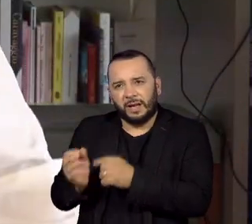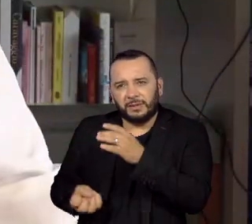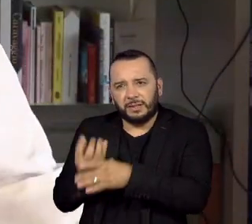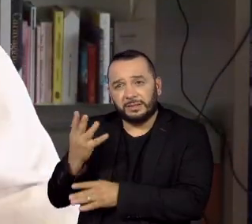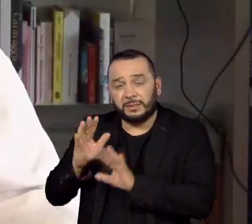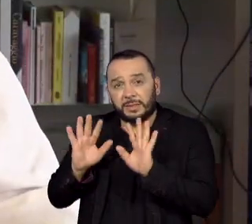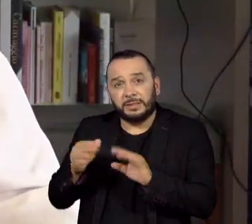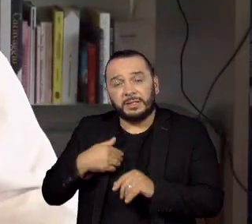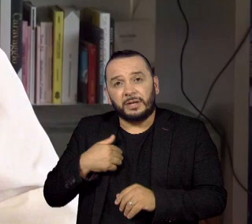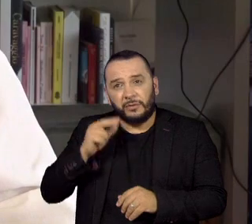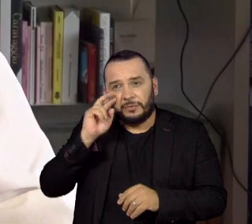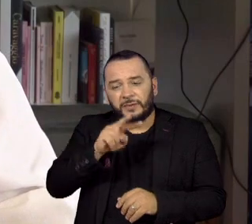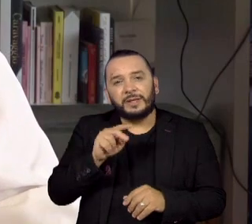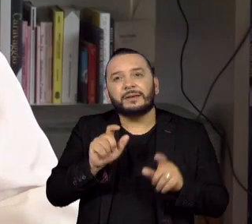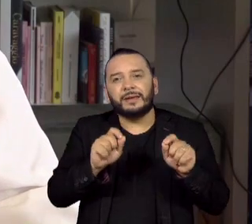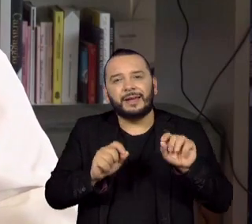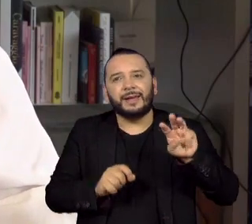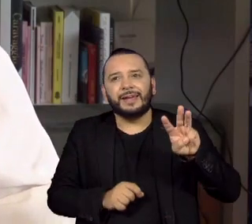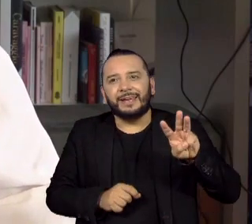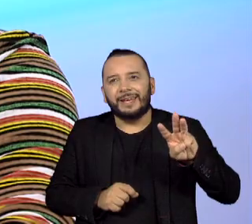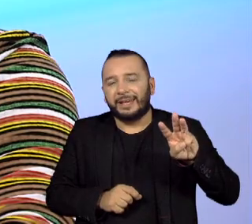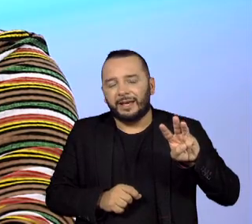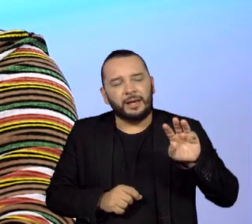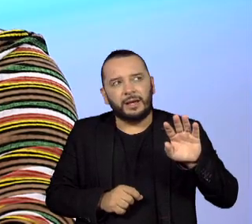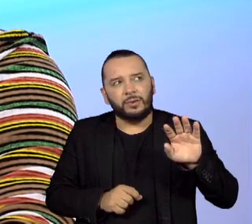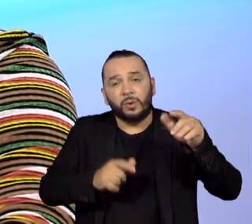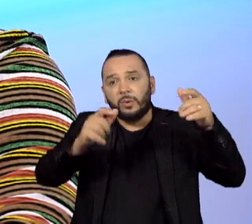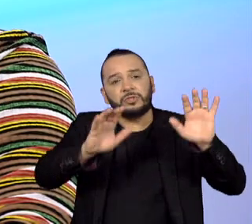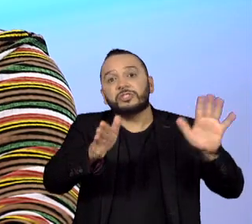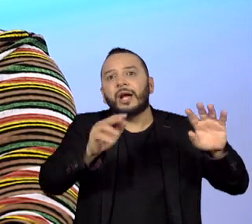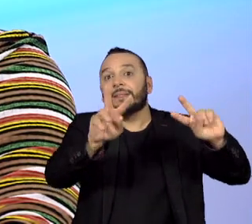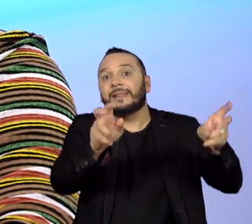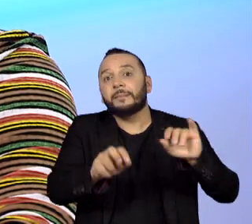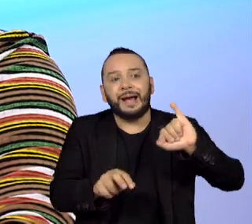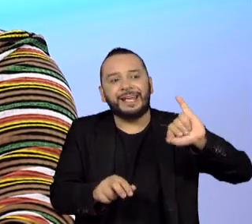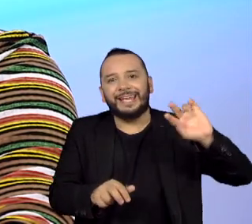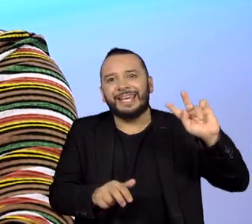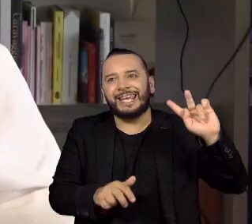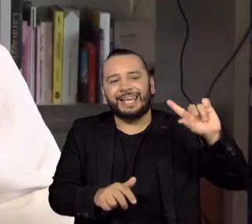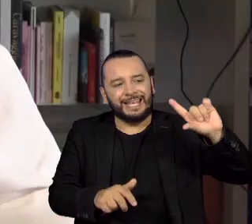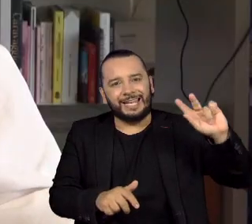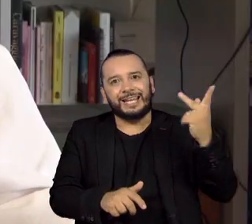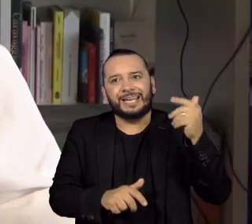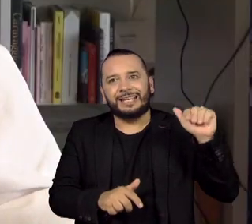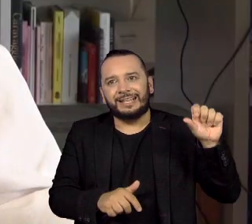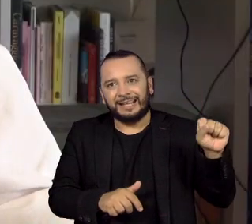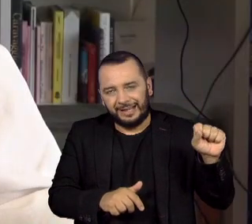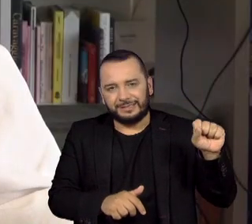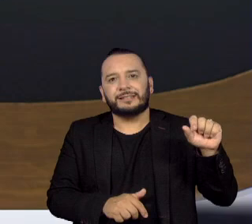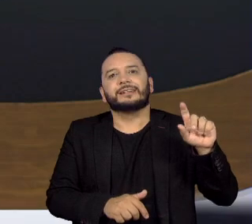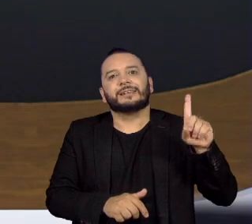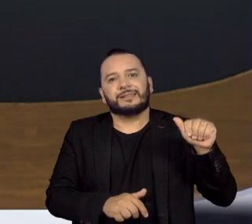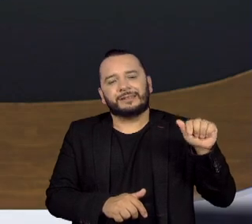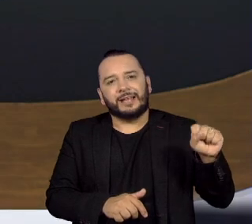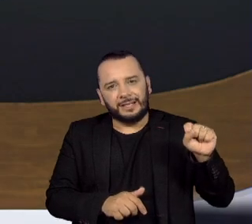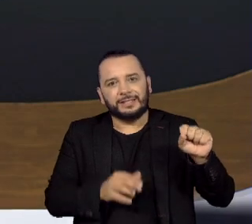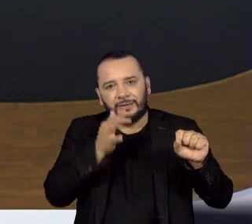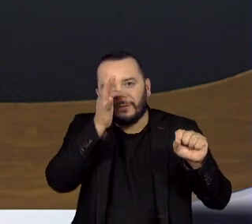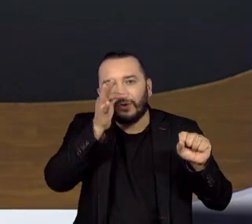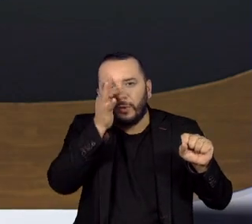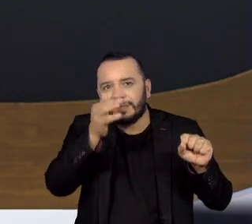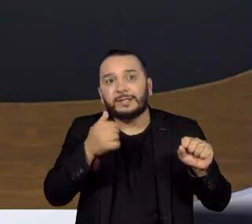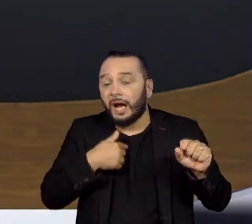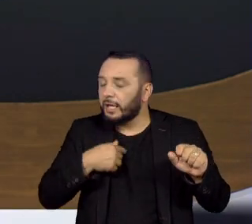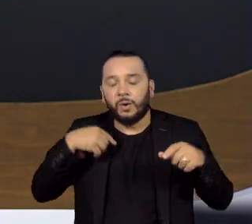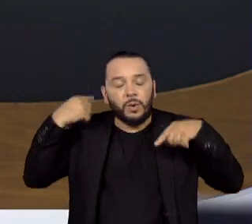dia eu vi o Ilha das Flores e eu pirei. E aí eu liguei e tirei o Jorge para dançar. E deu uma bela de